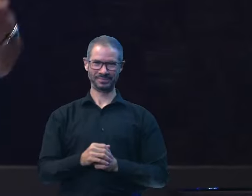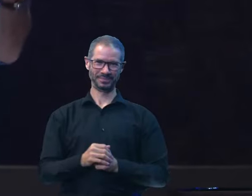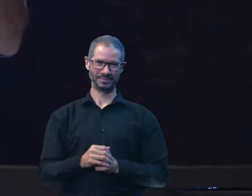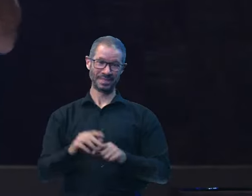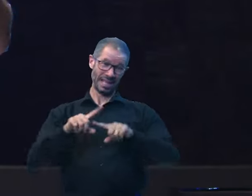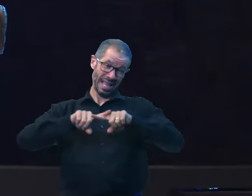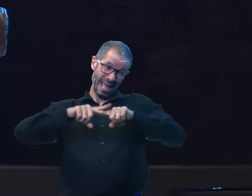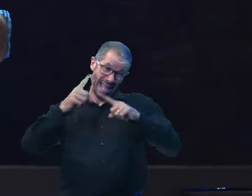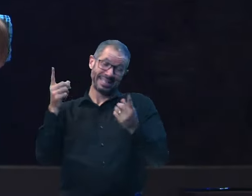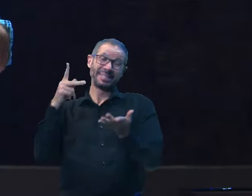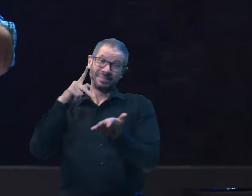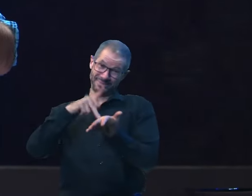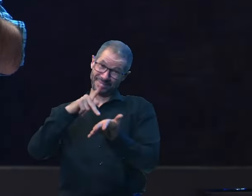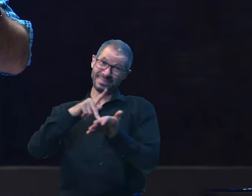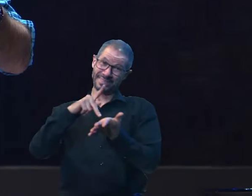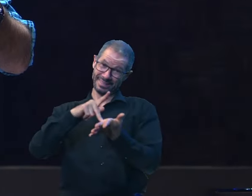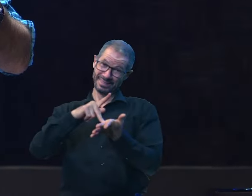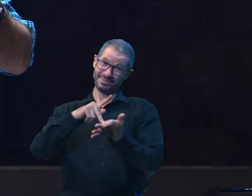Mas é verdade.